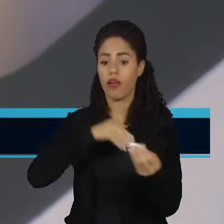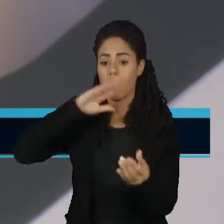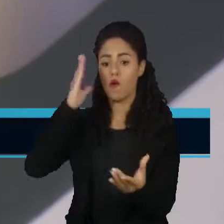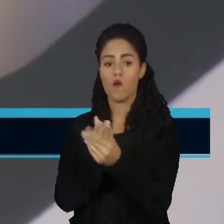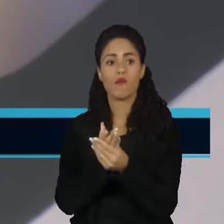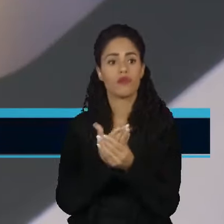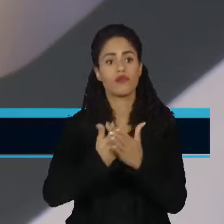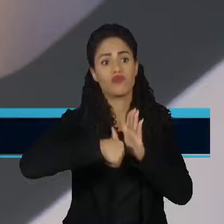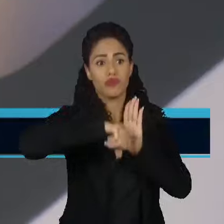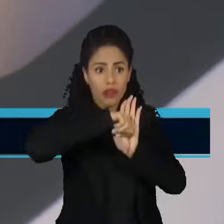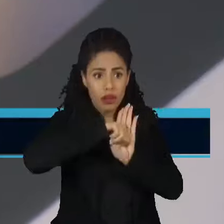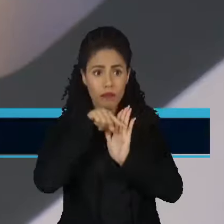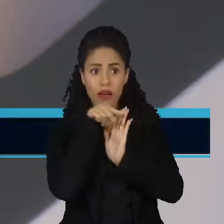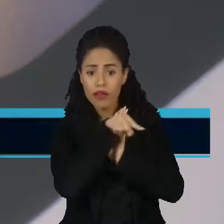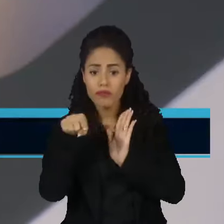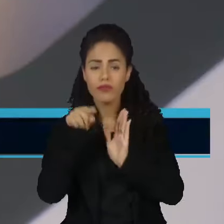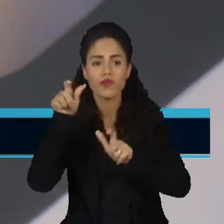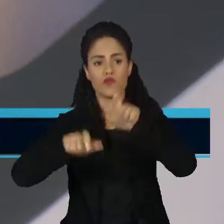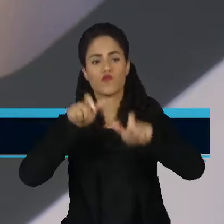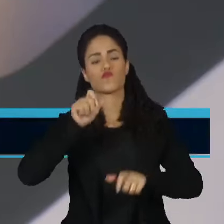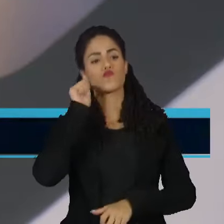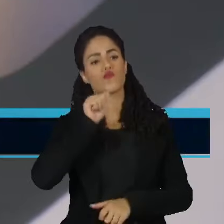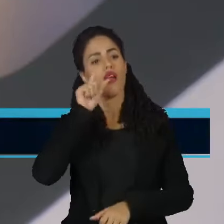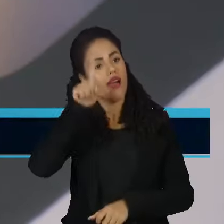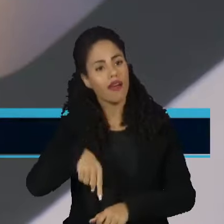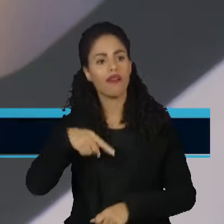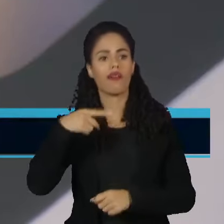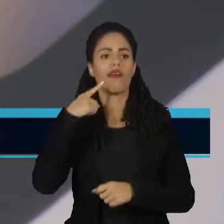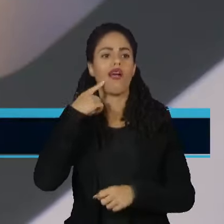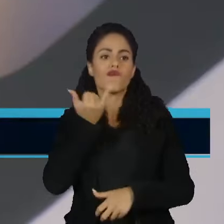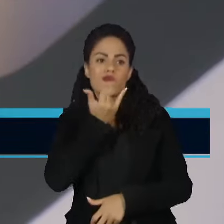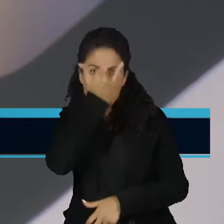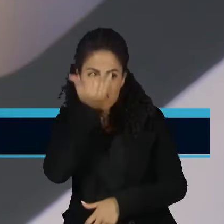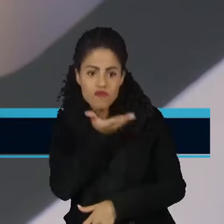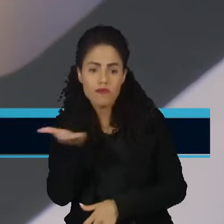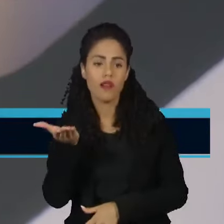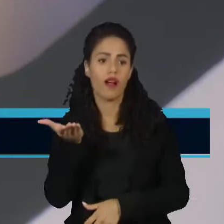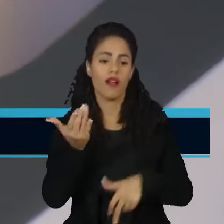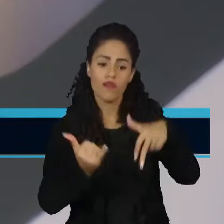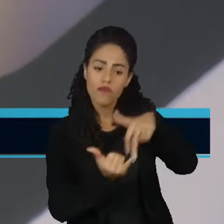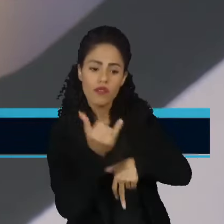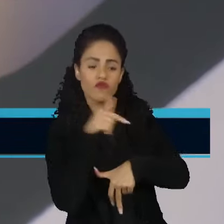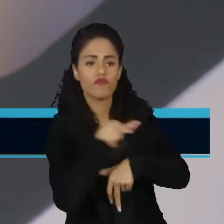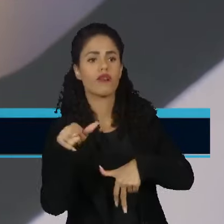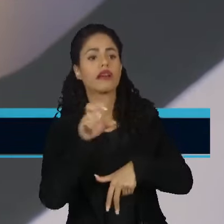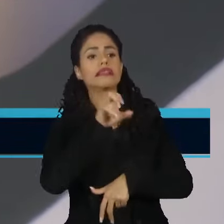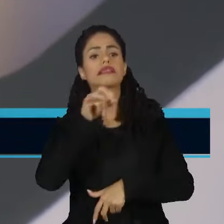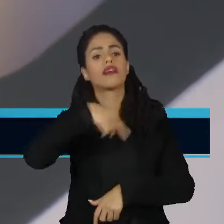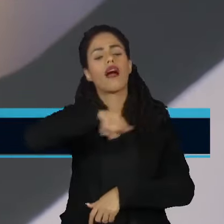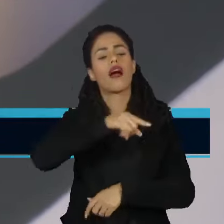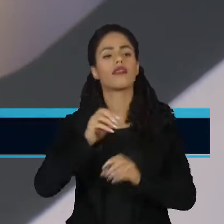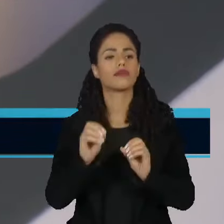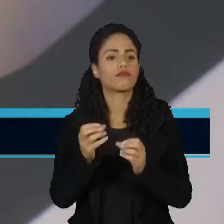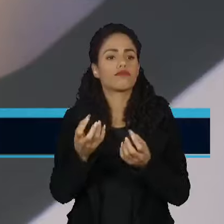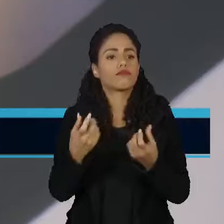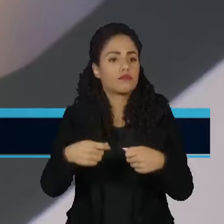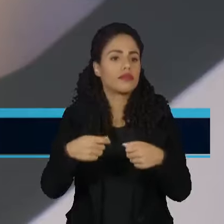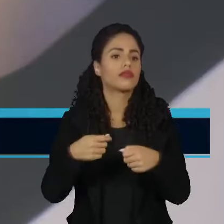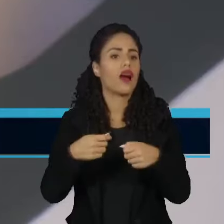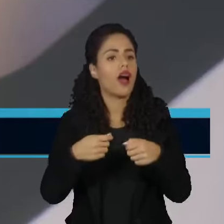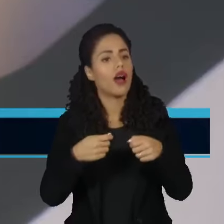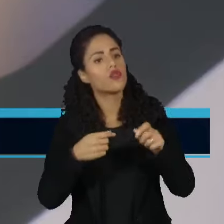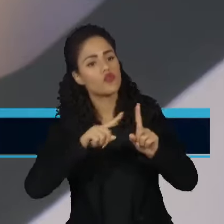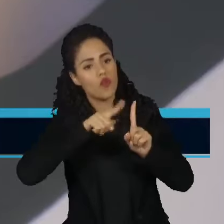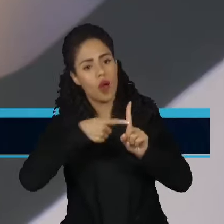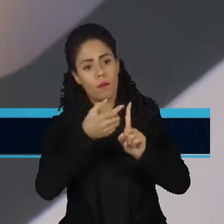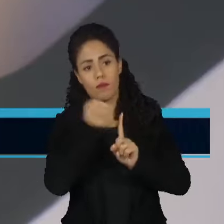criminal contra essas mulheres que foram violentadas caso elas optem pela interrupção